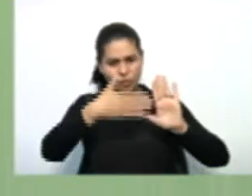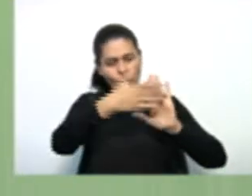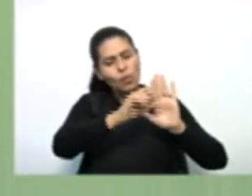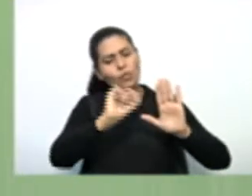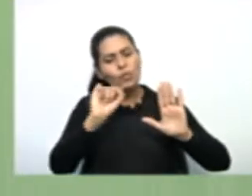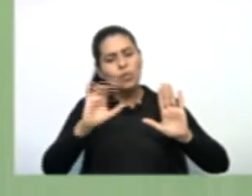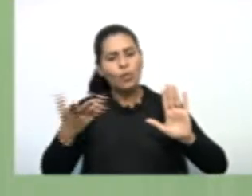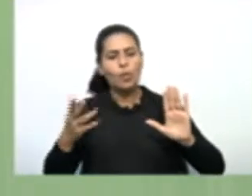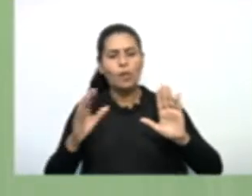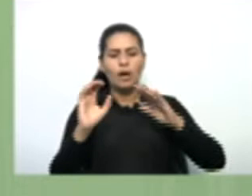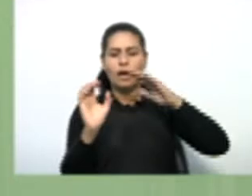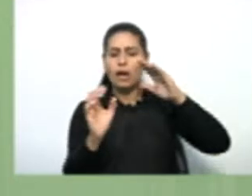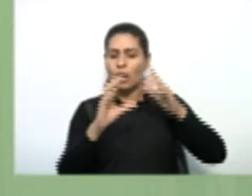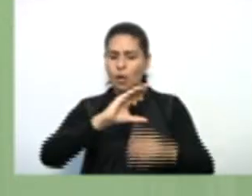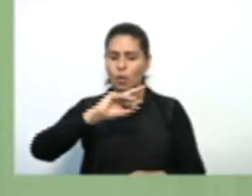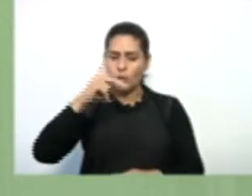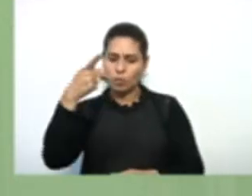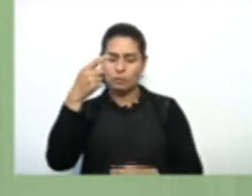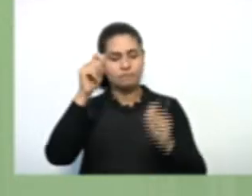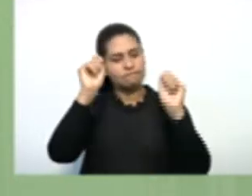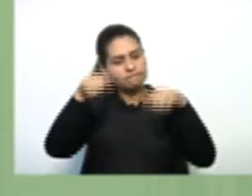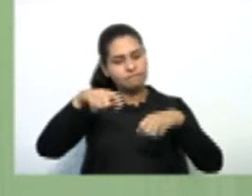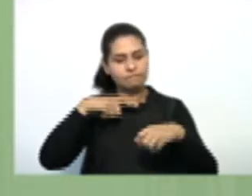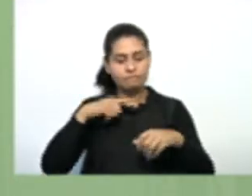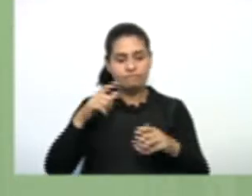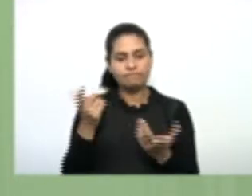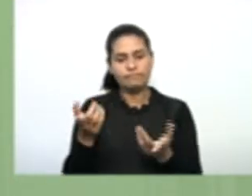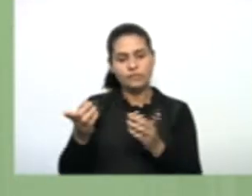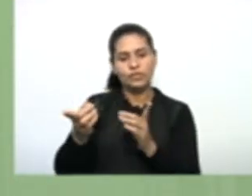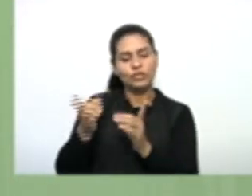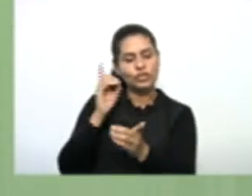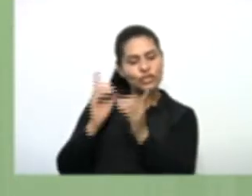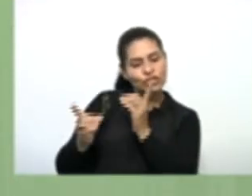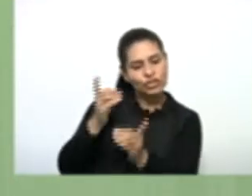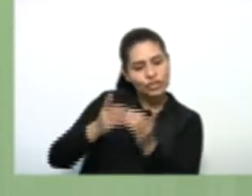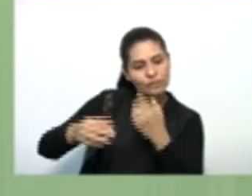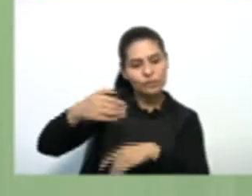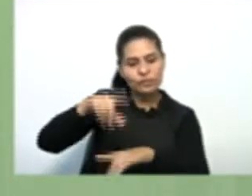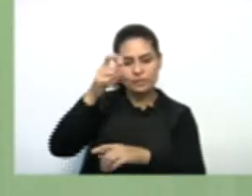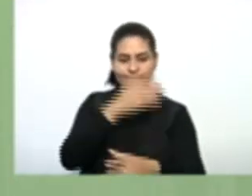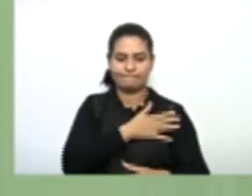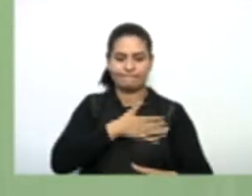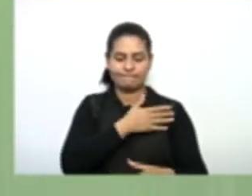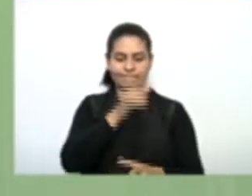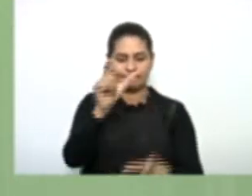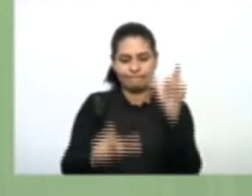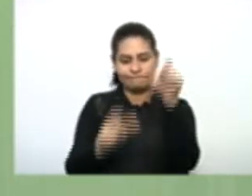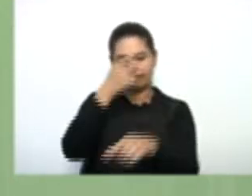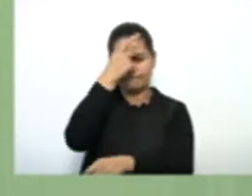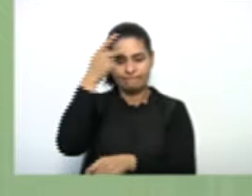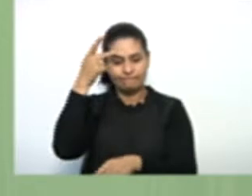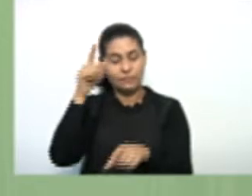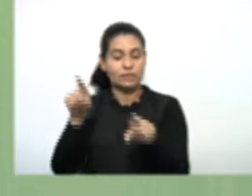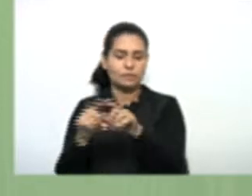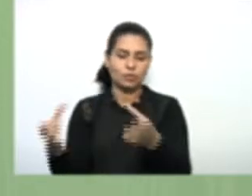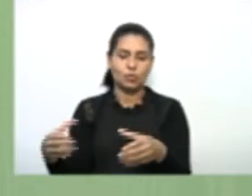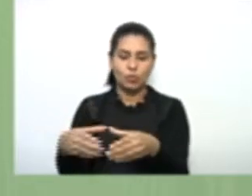cooperativas procuram promover um equilíbrio dinâmico entre a satisfação pessoal e a satisfação